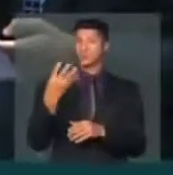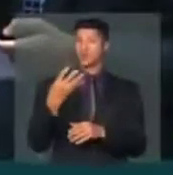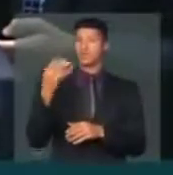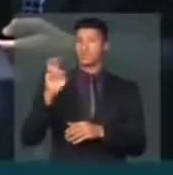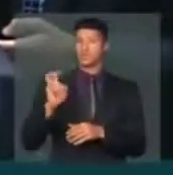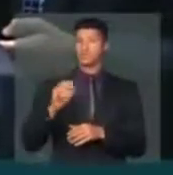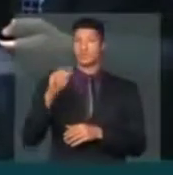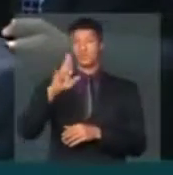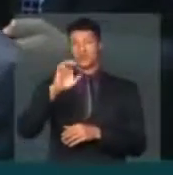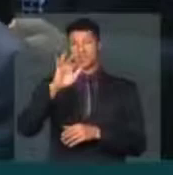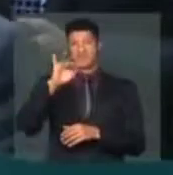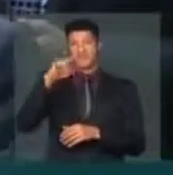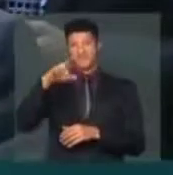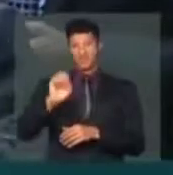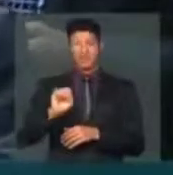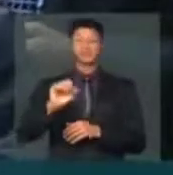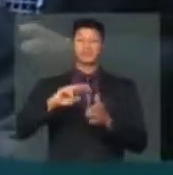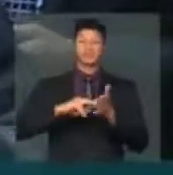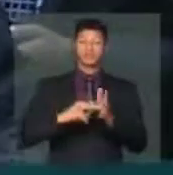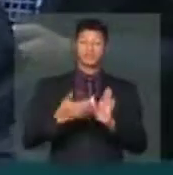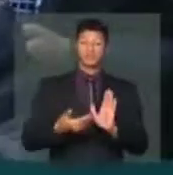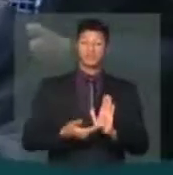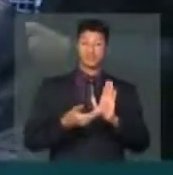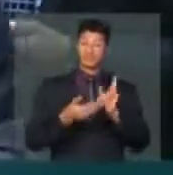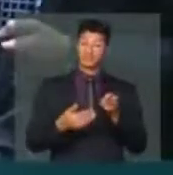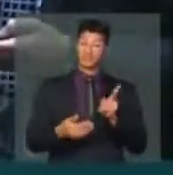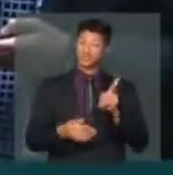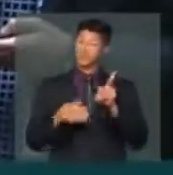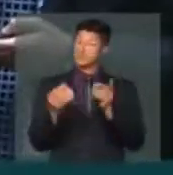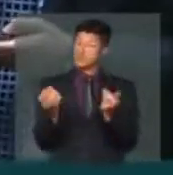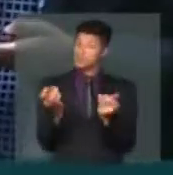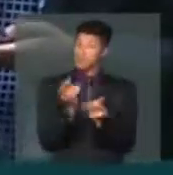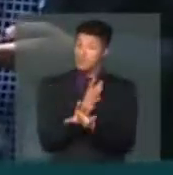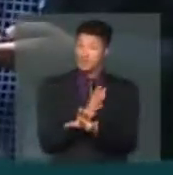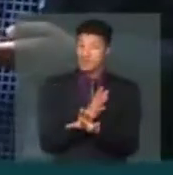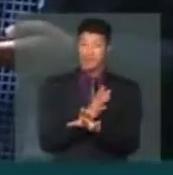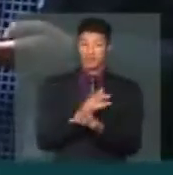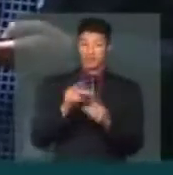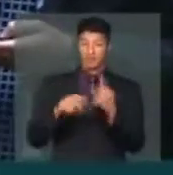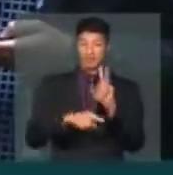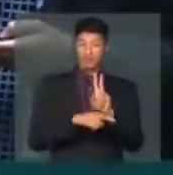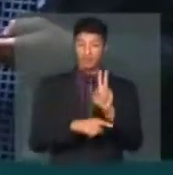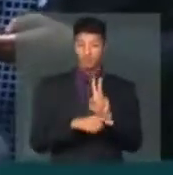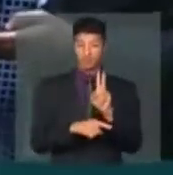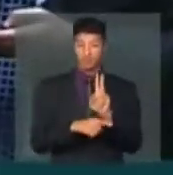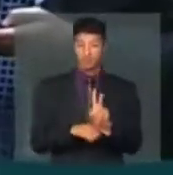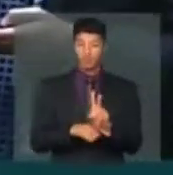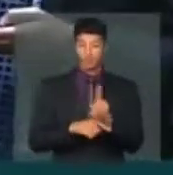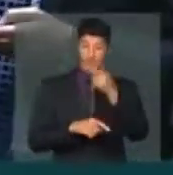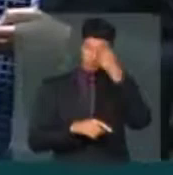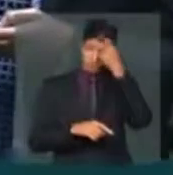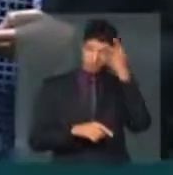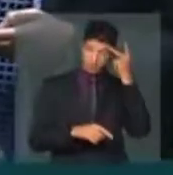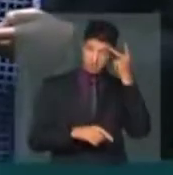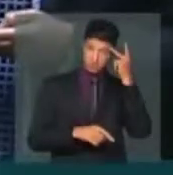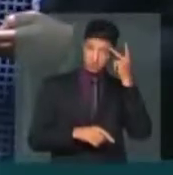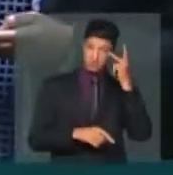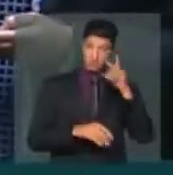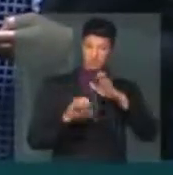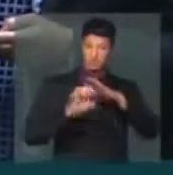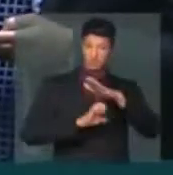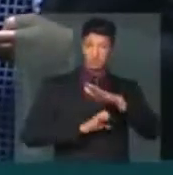quarto, quinto refis. Ou seja, a Câmara está sempre preparada para proteger os proprietários,